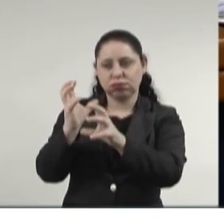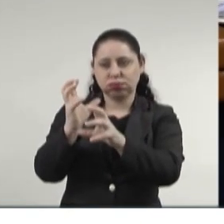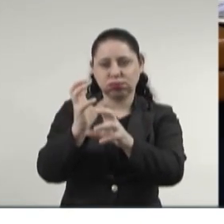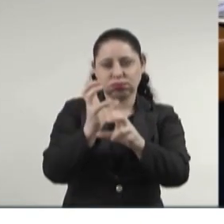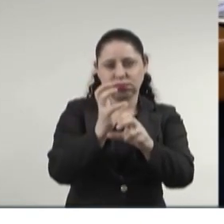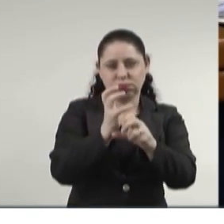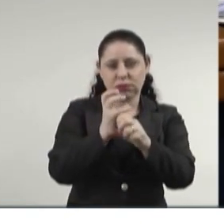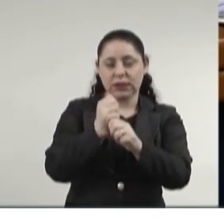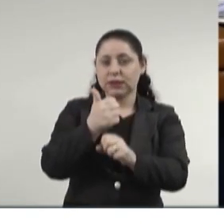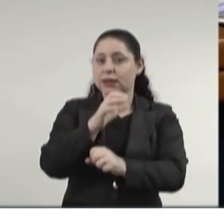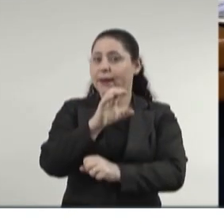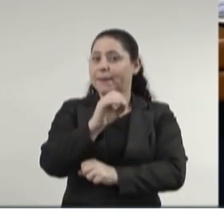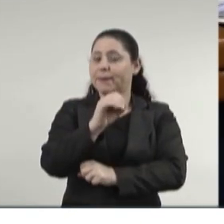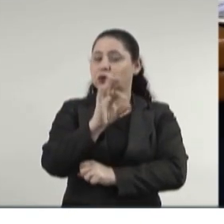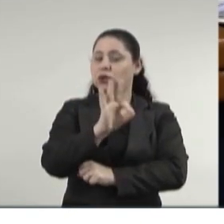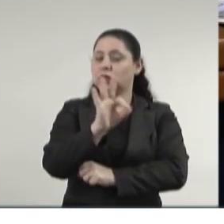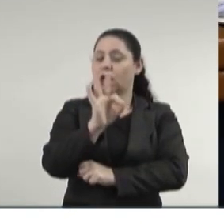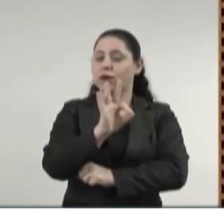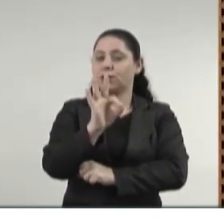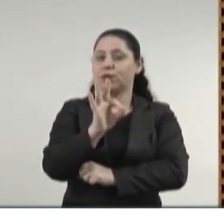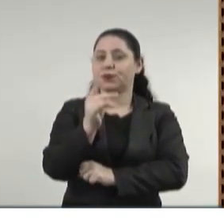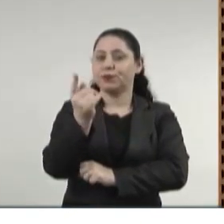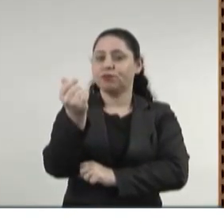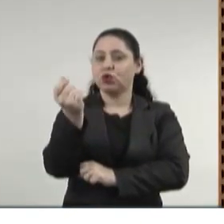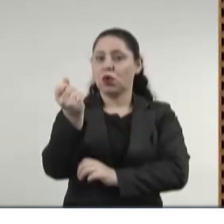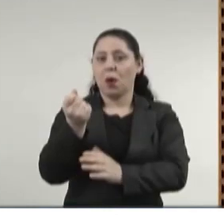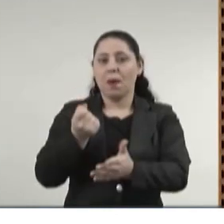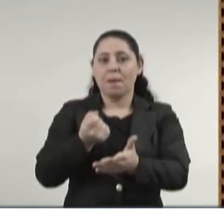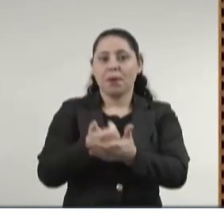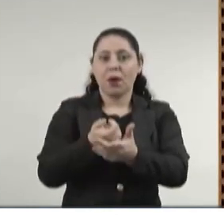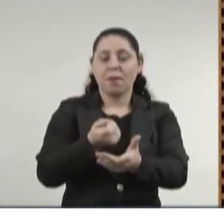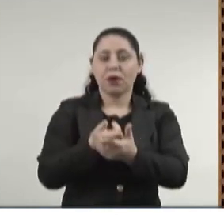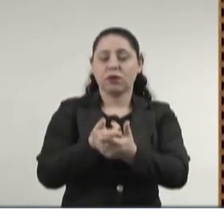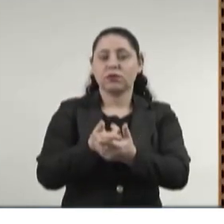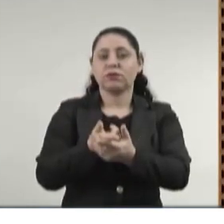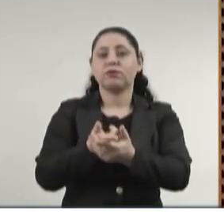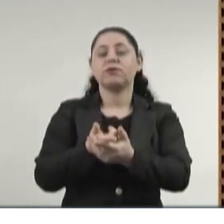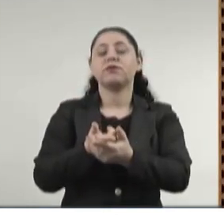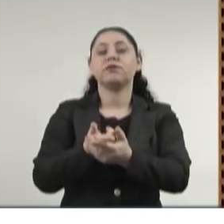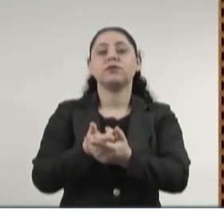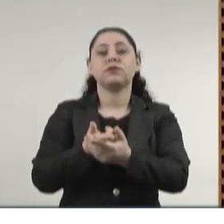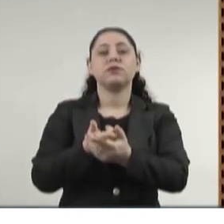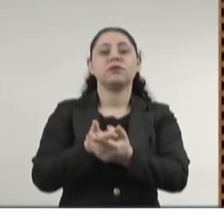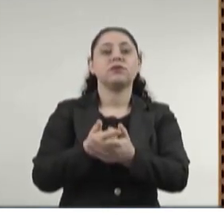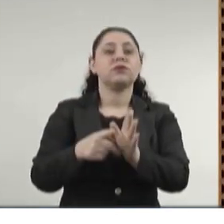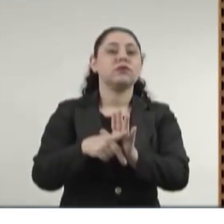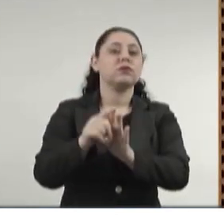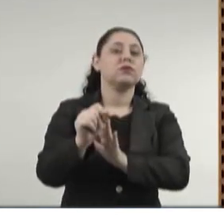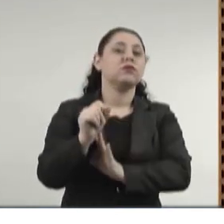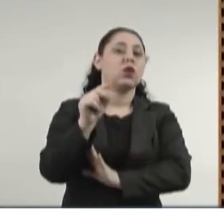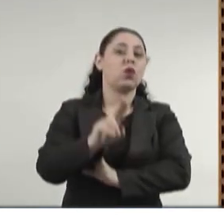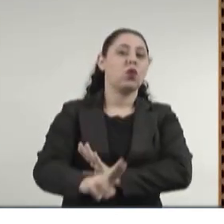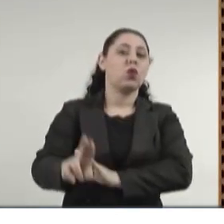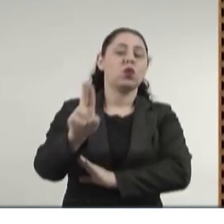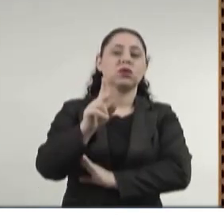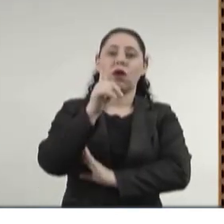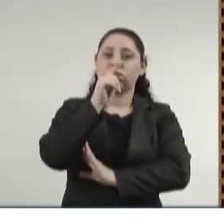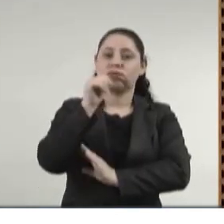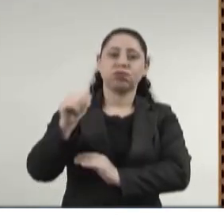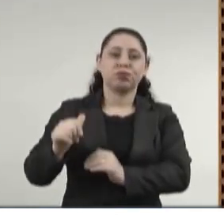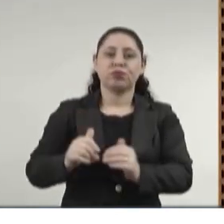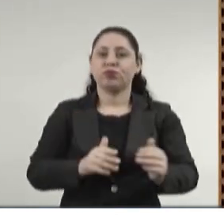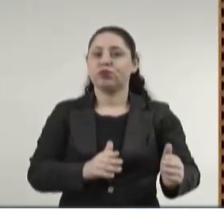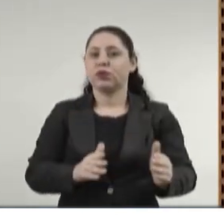recursos, 100% dos recursos, que são as compensações pelo uso da